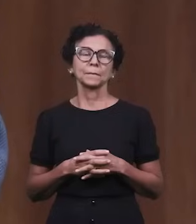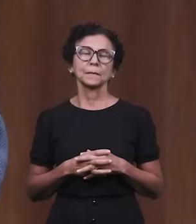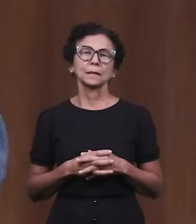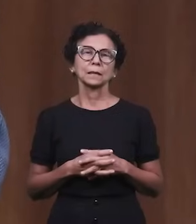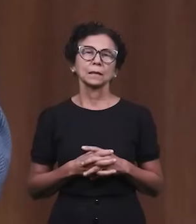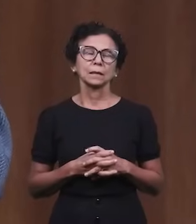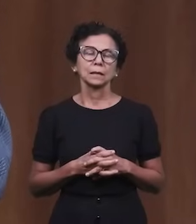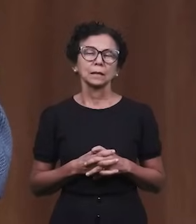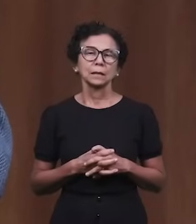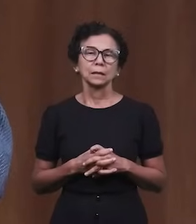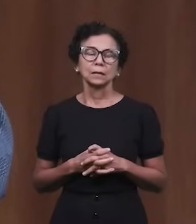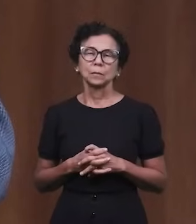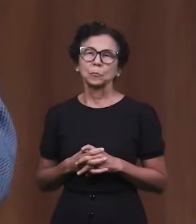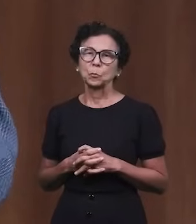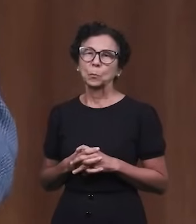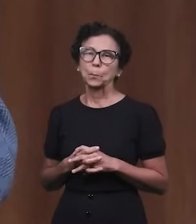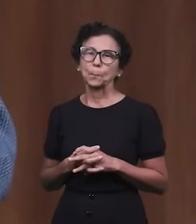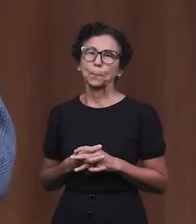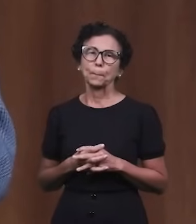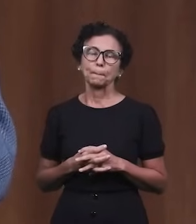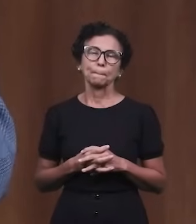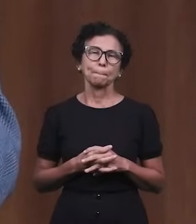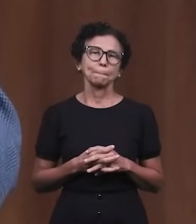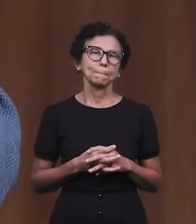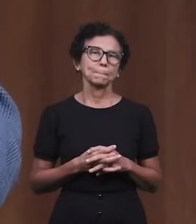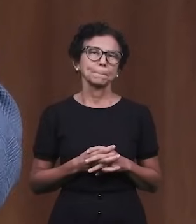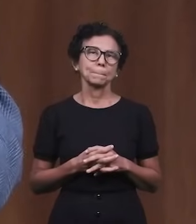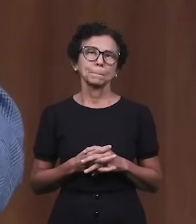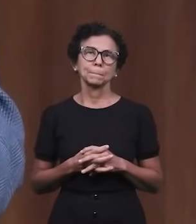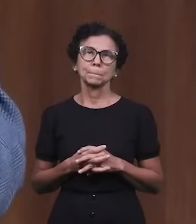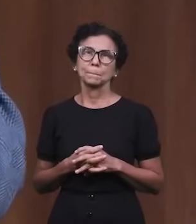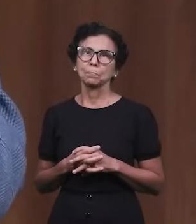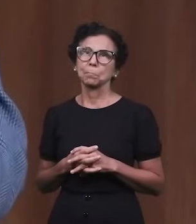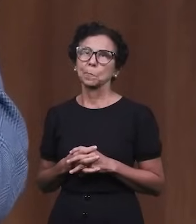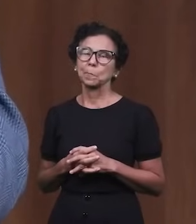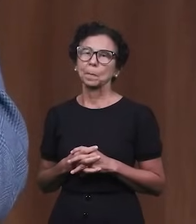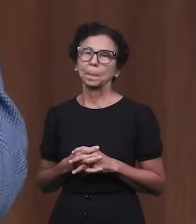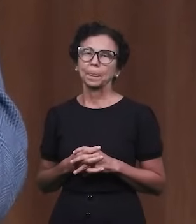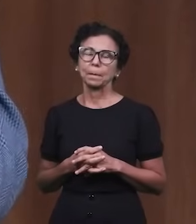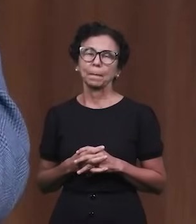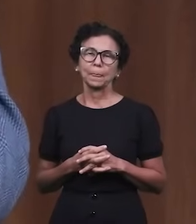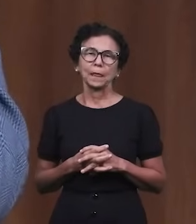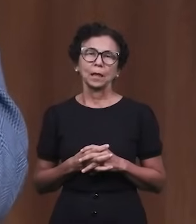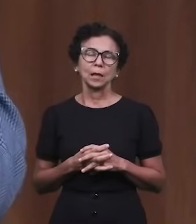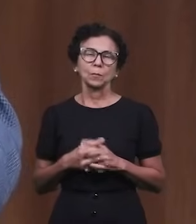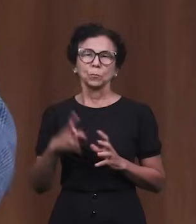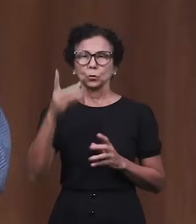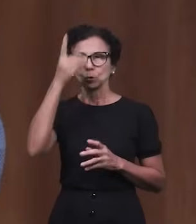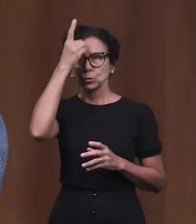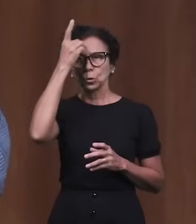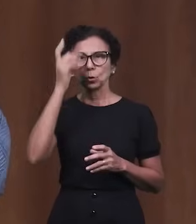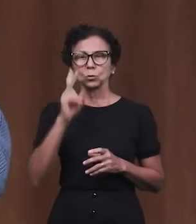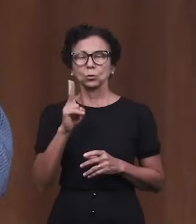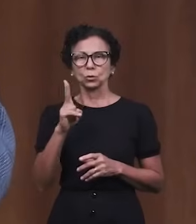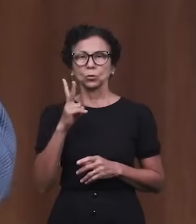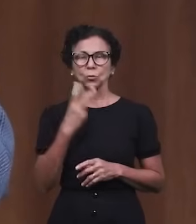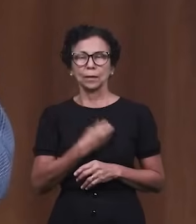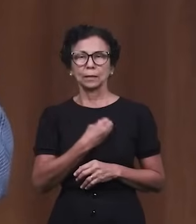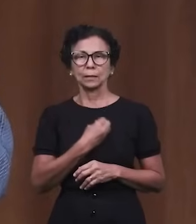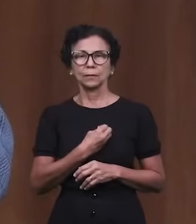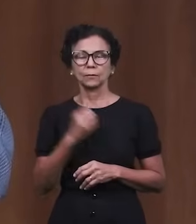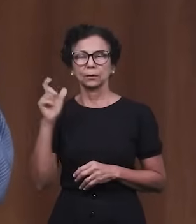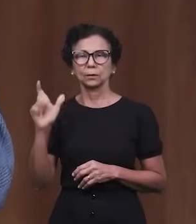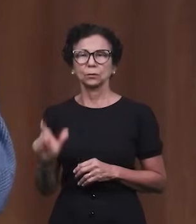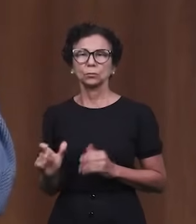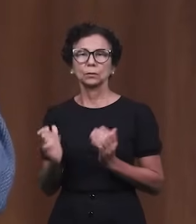colocada a pergunta, como nós fazemos para que eles se mantenham presentes, vivos, ativos na